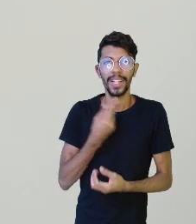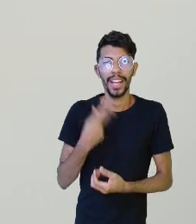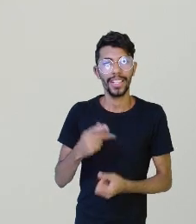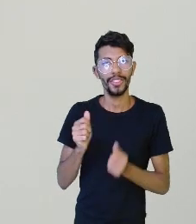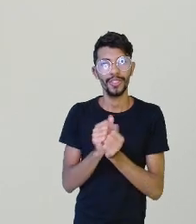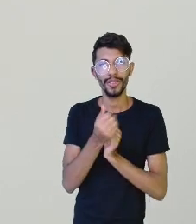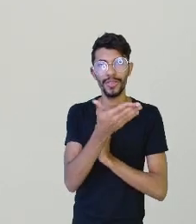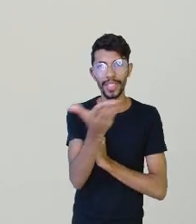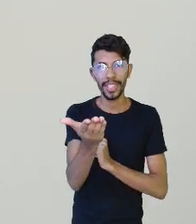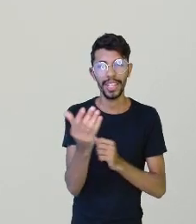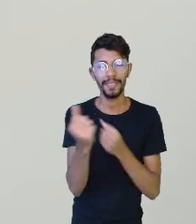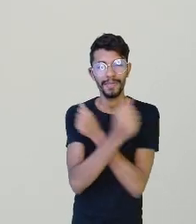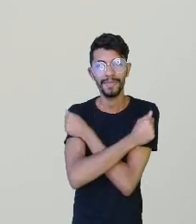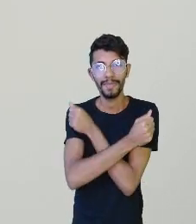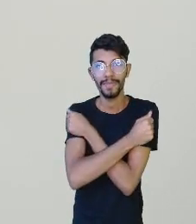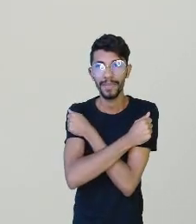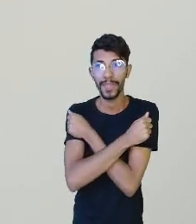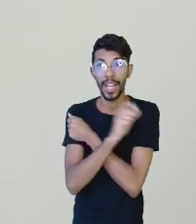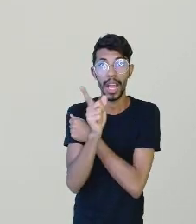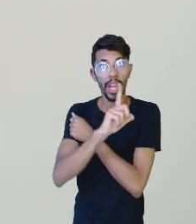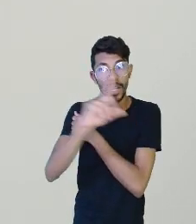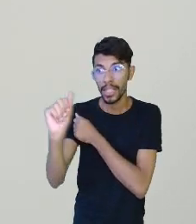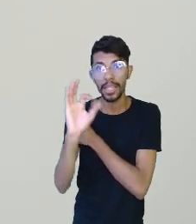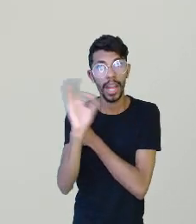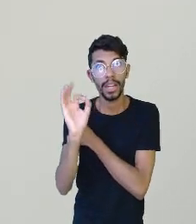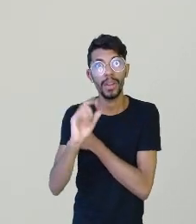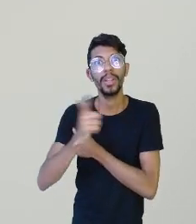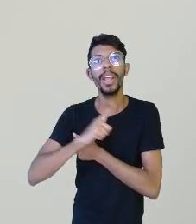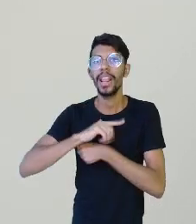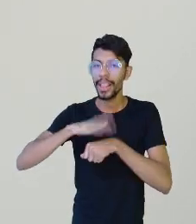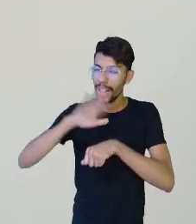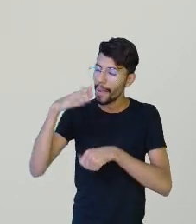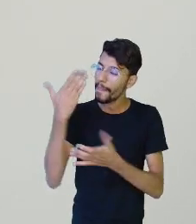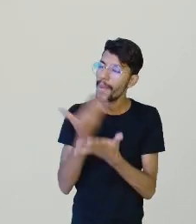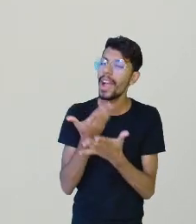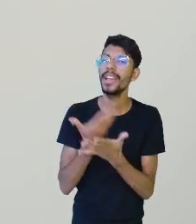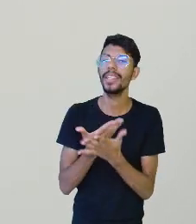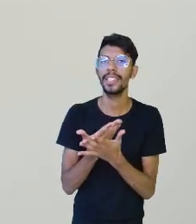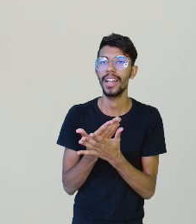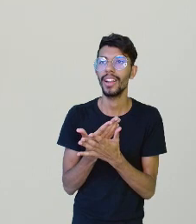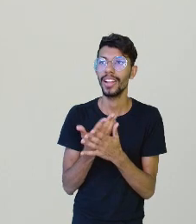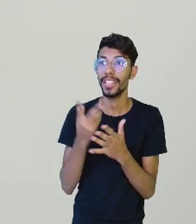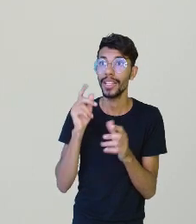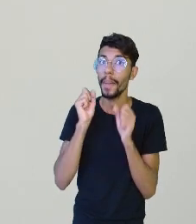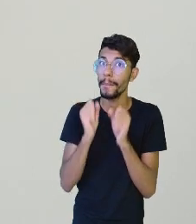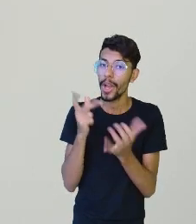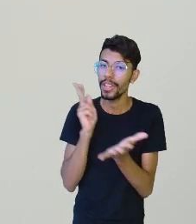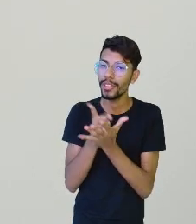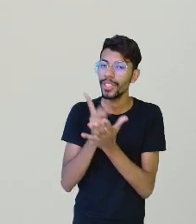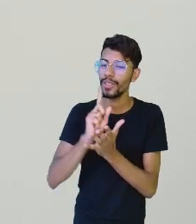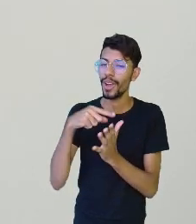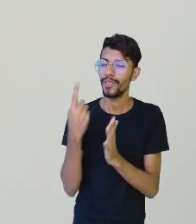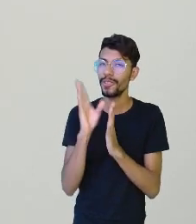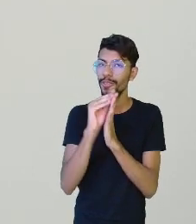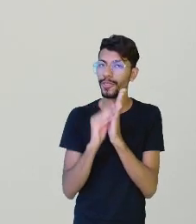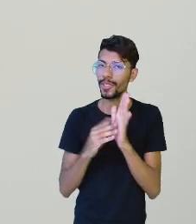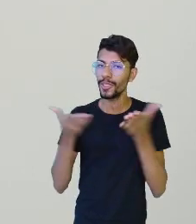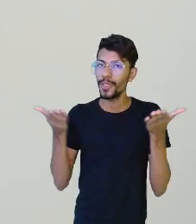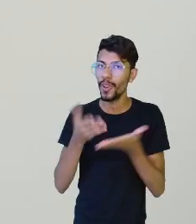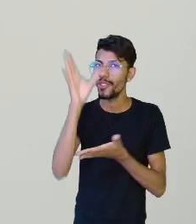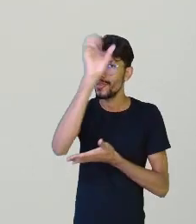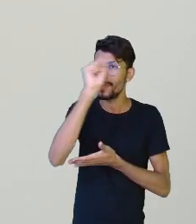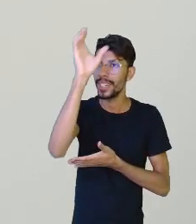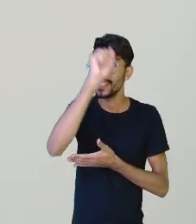certo? Um forte abraço e não sai daí. Ainda vai ter mais aula, que vai ser até uma continuidade do que a gente aprendeu hoje aqui na nossa